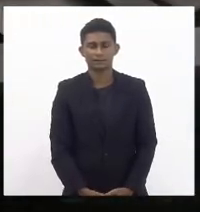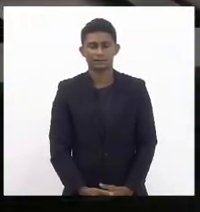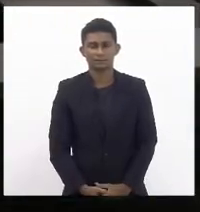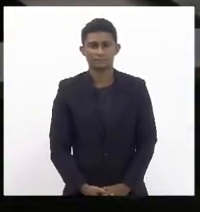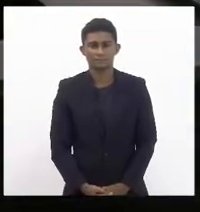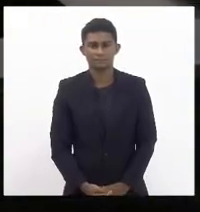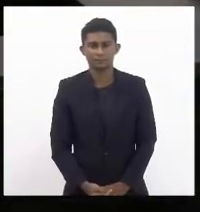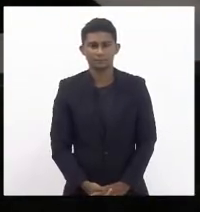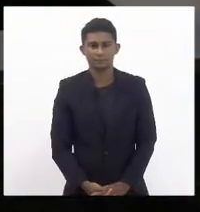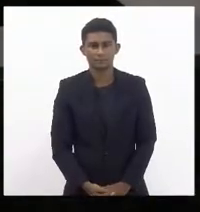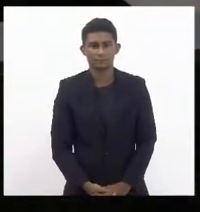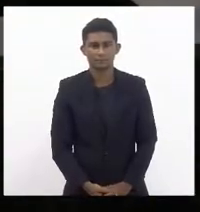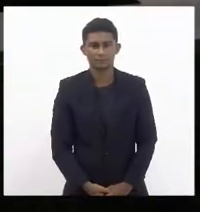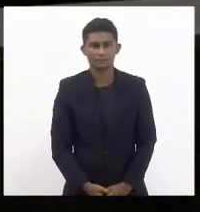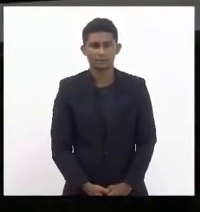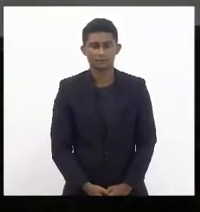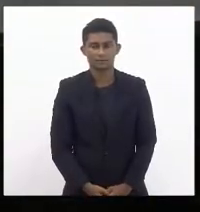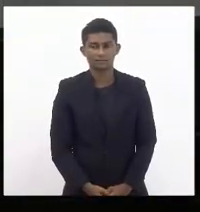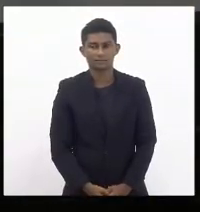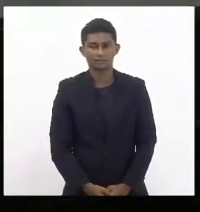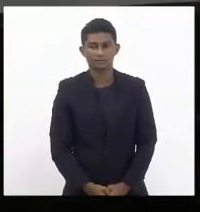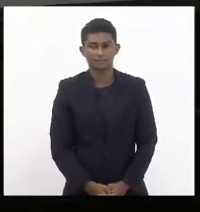E aí